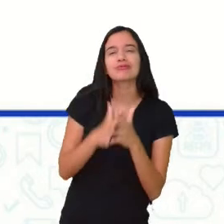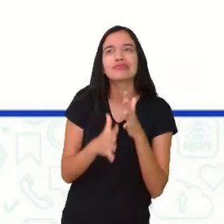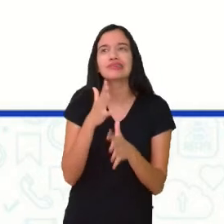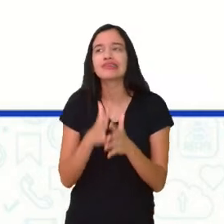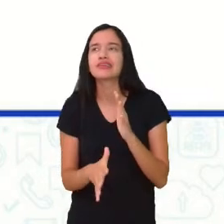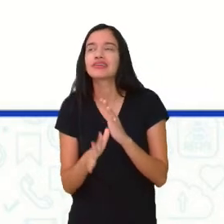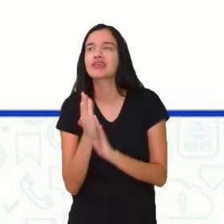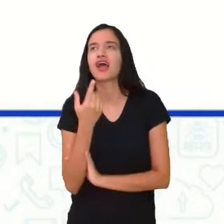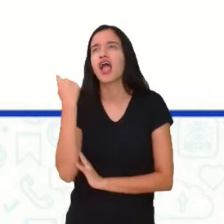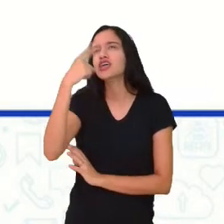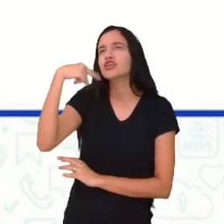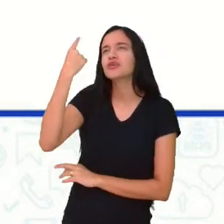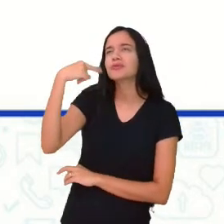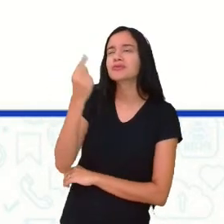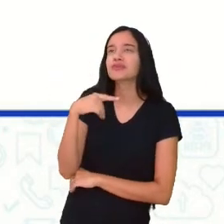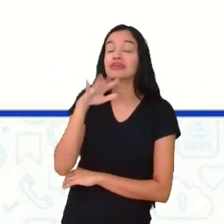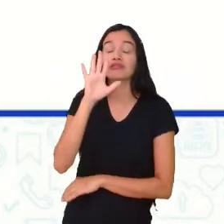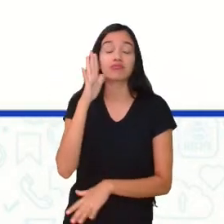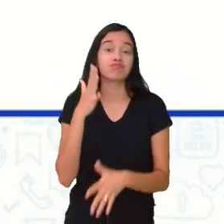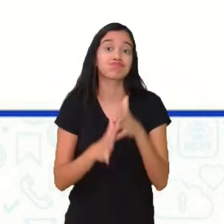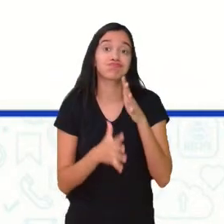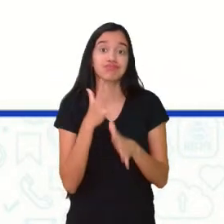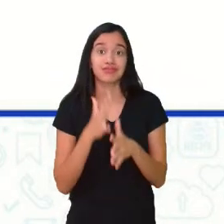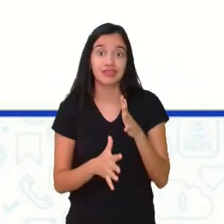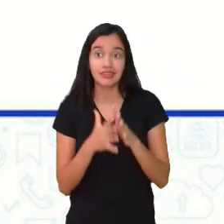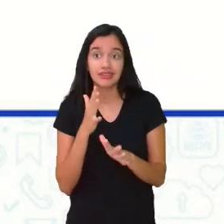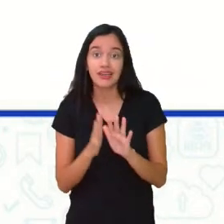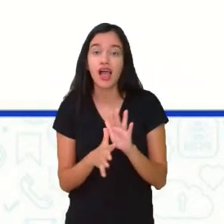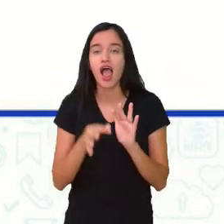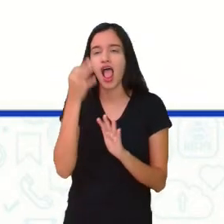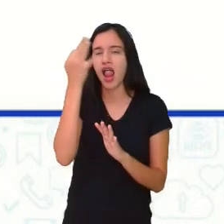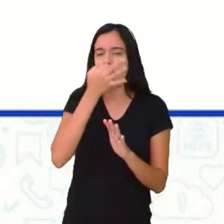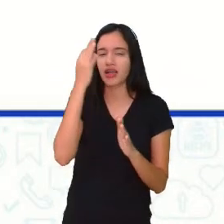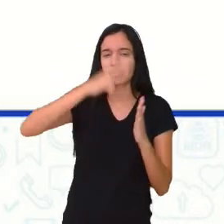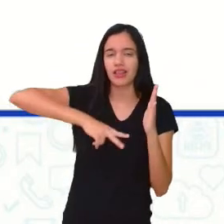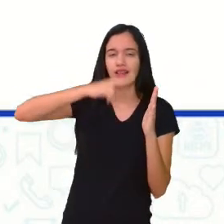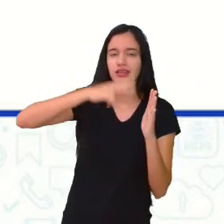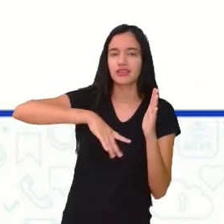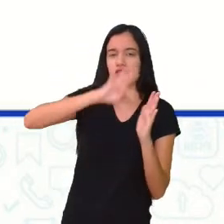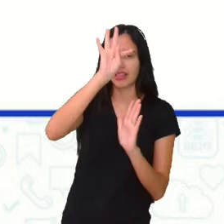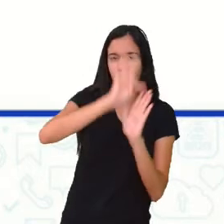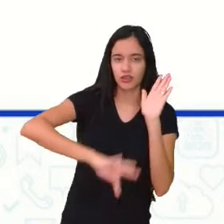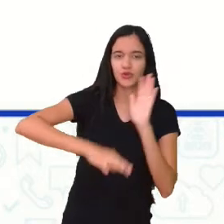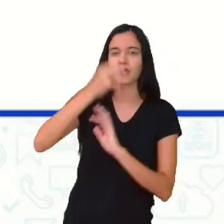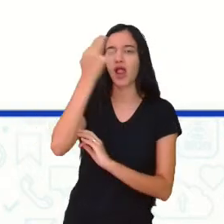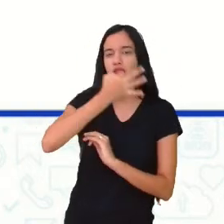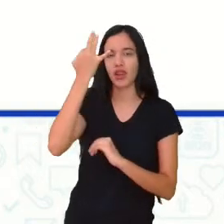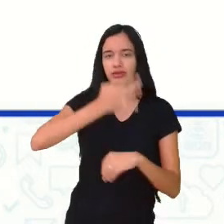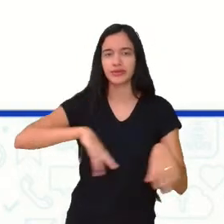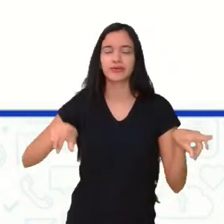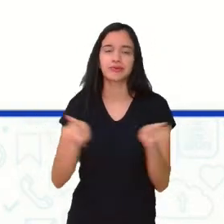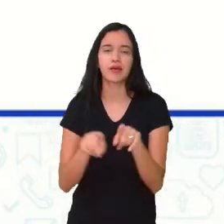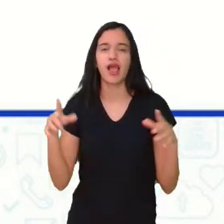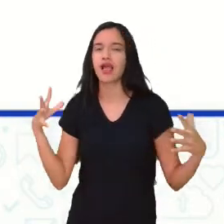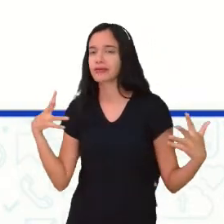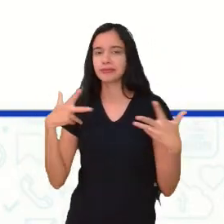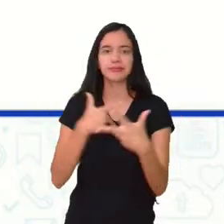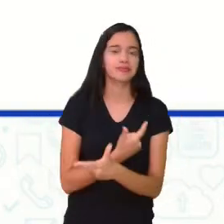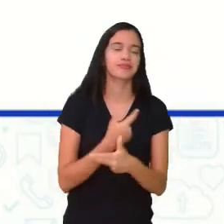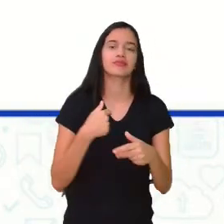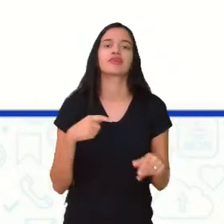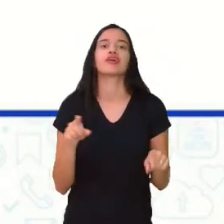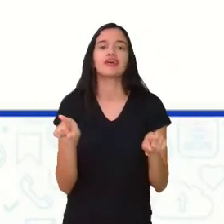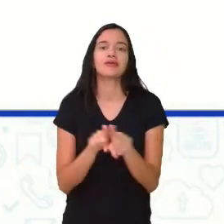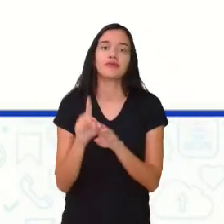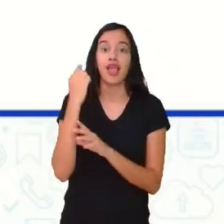não. Espanhol é Calderón de la Barca. Calderón de la Barca, lindo Calderón de la Barca, que também tem os textos incríveis, que